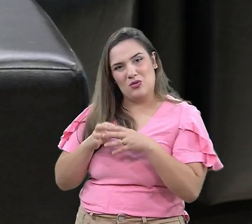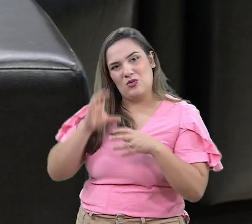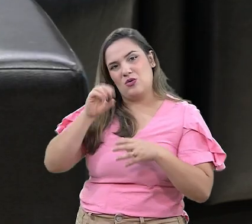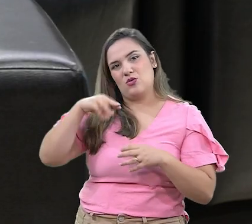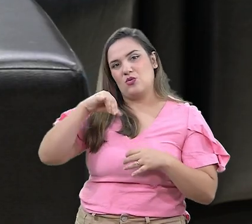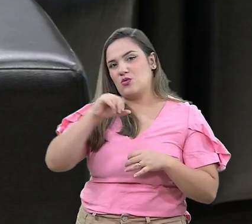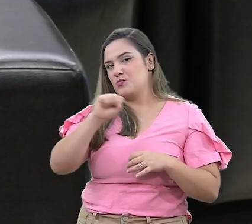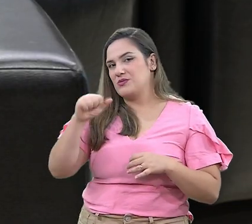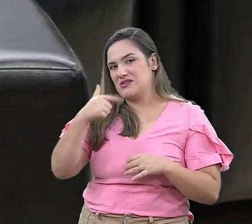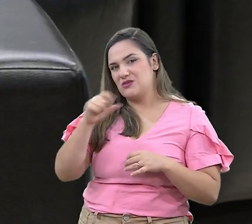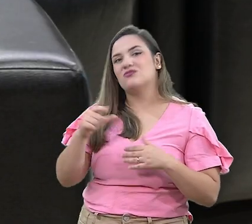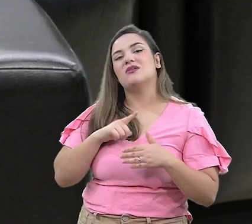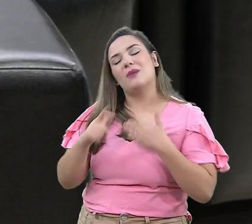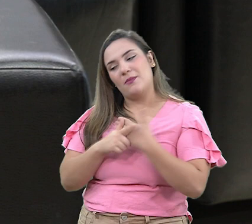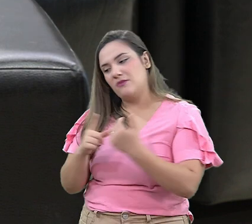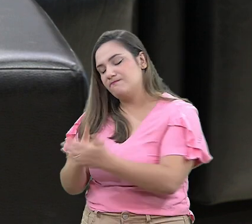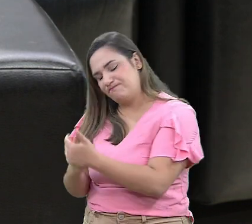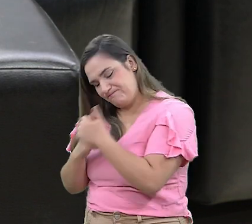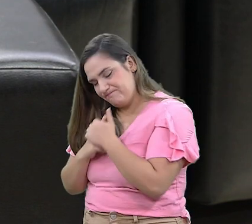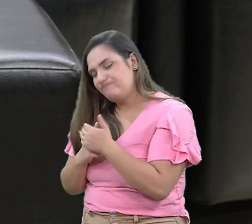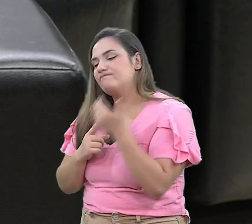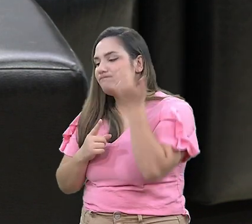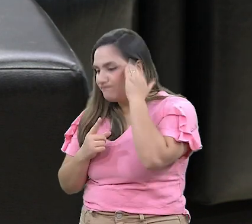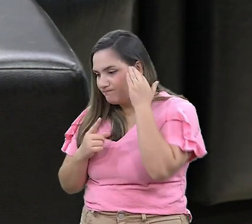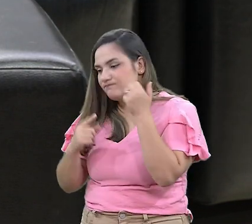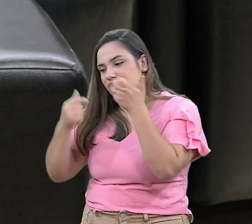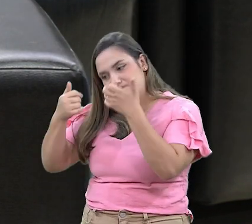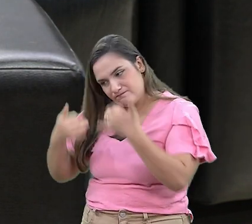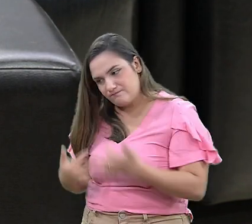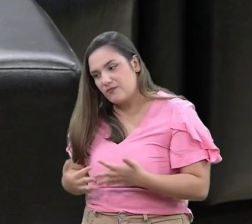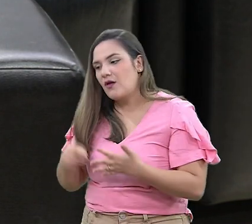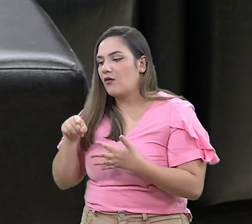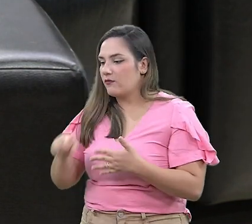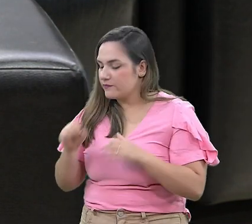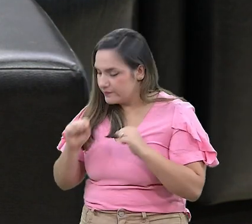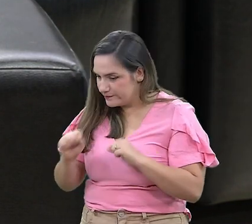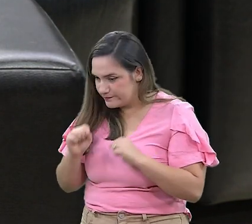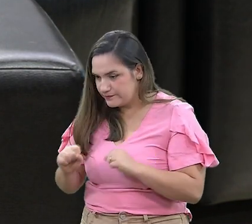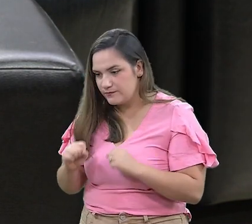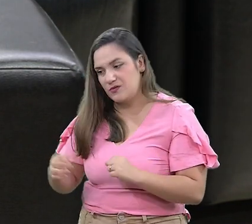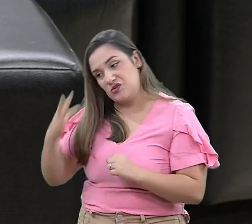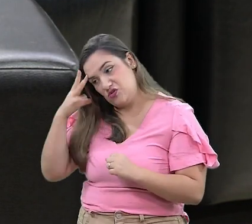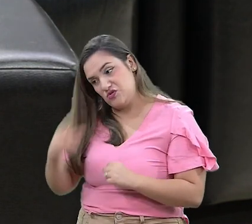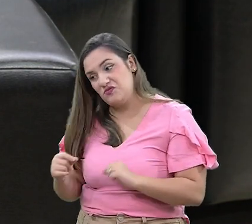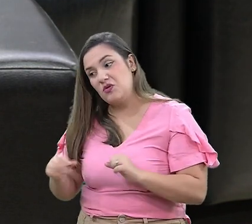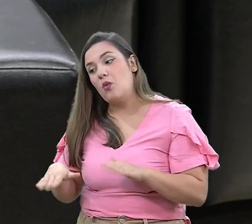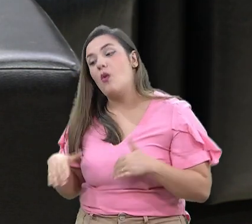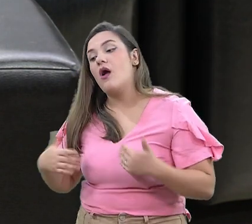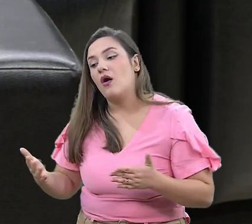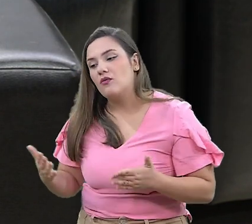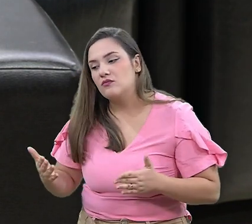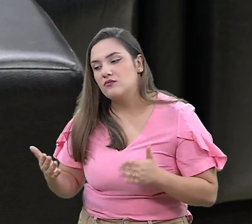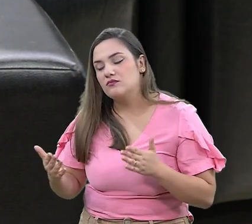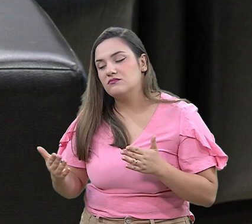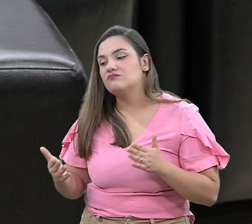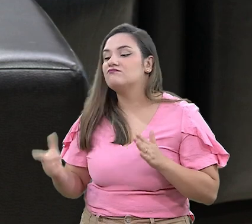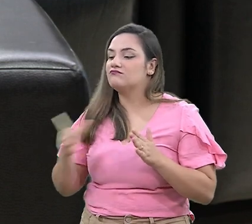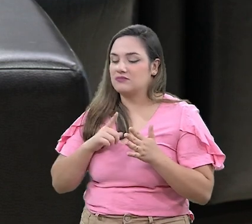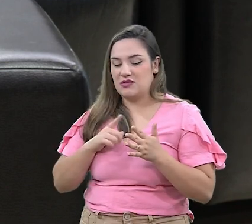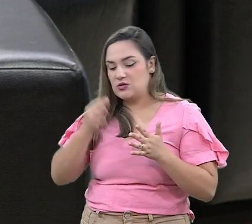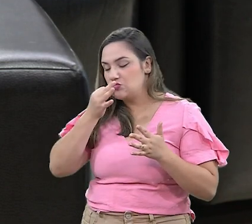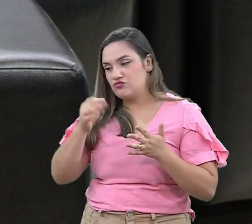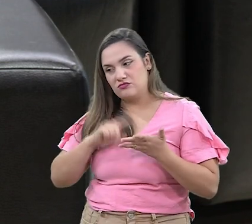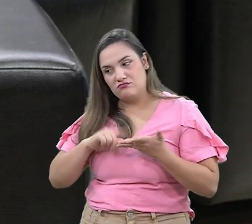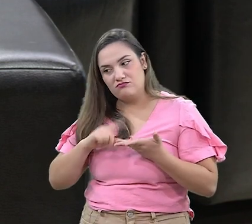a comissão, ela tem esse papel de acolher essa pessoa, explicar para ela, né, e propor quais